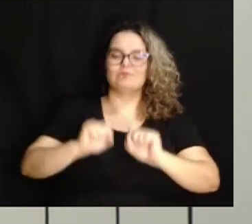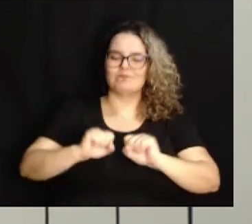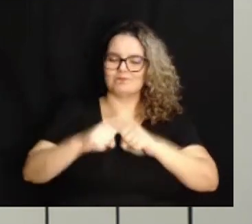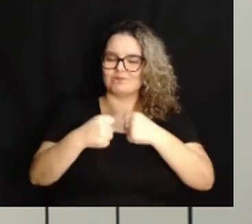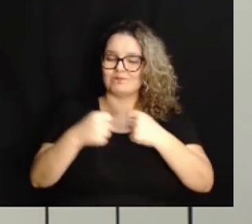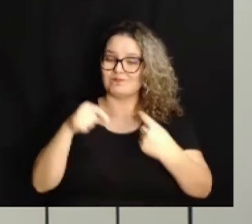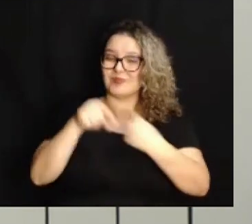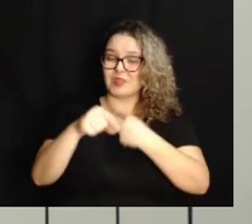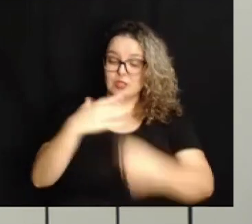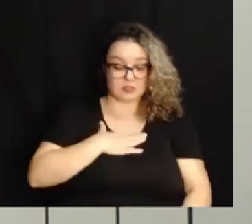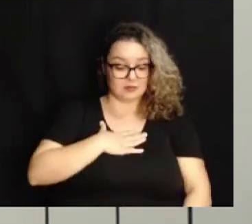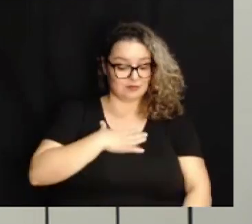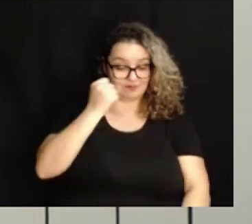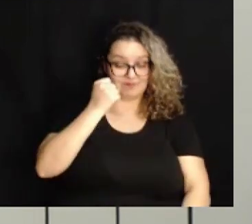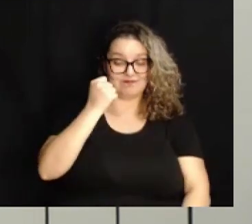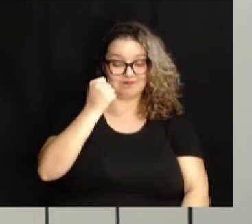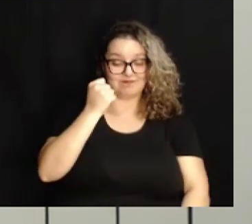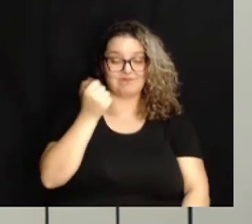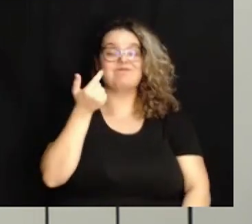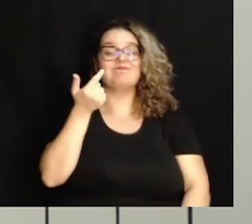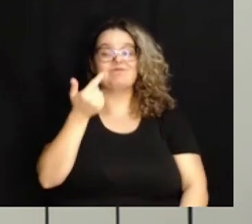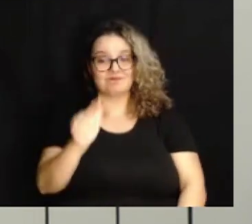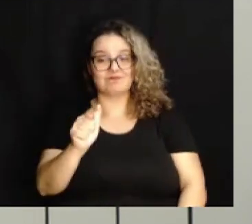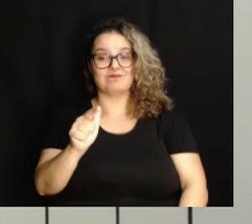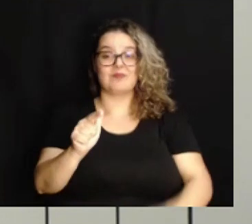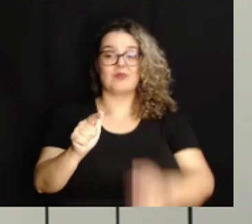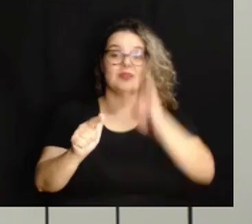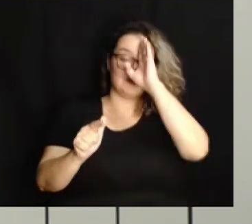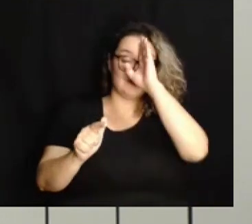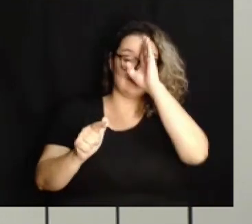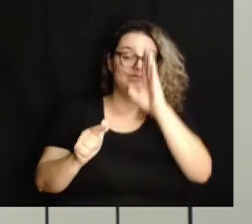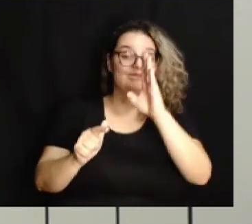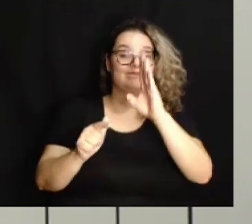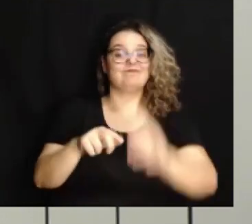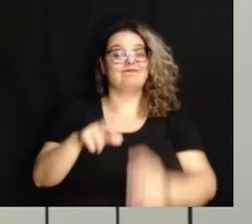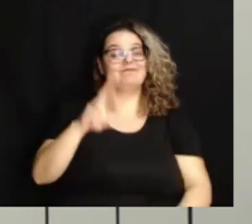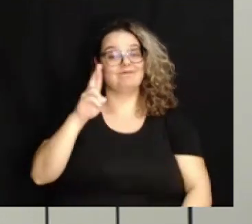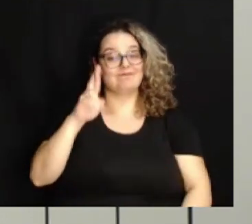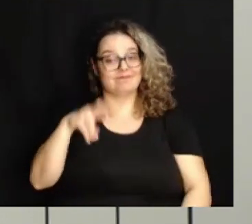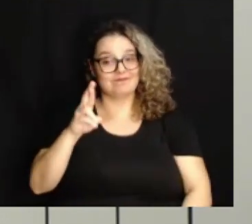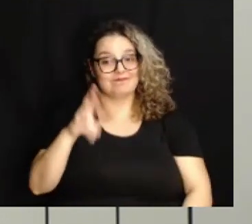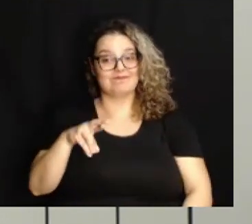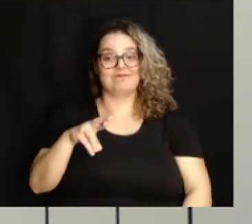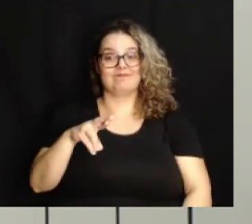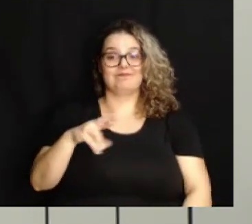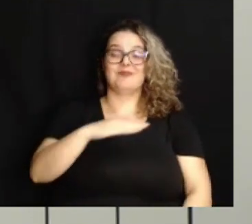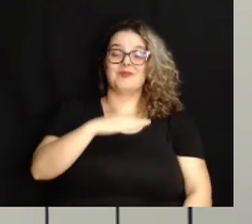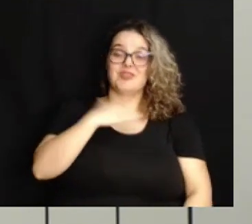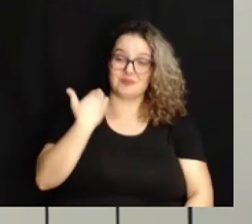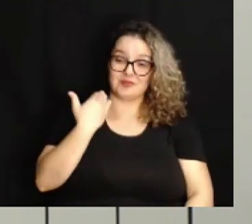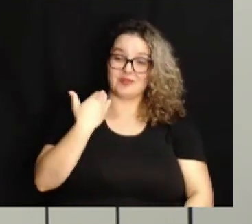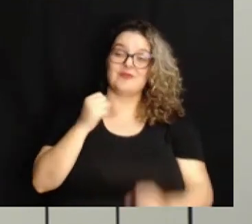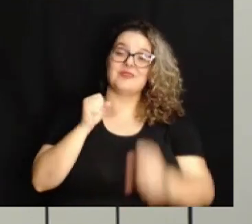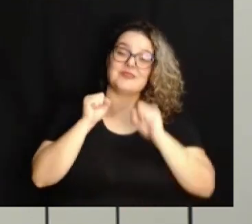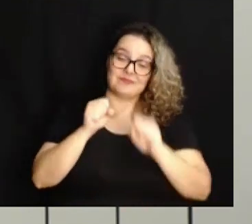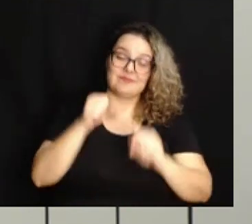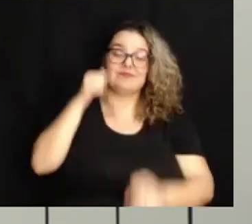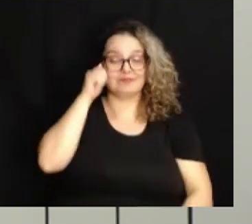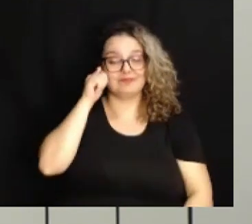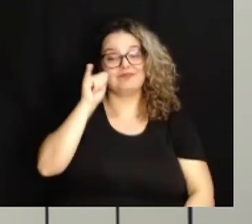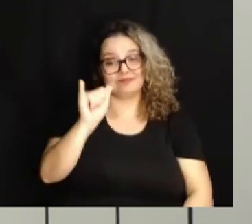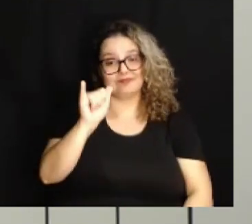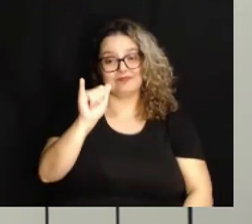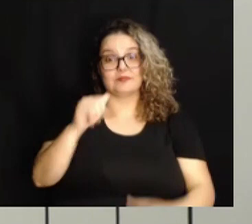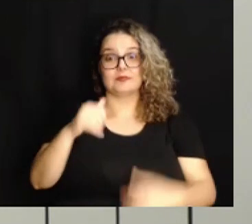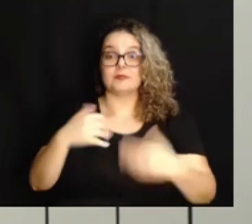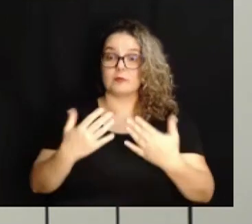continua a ser uma das principais causas de mortes evitáveis no mundo, Embora o ponto alto das atividades